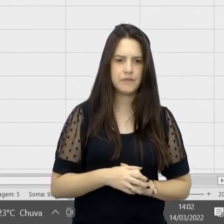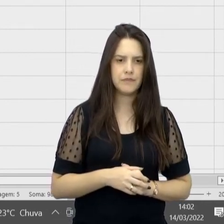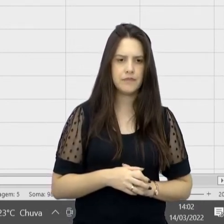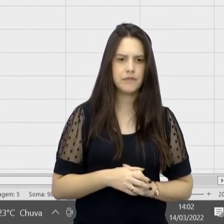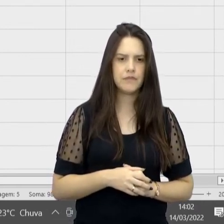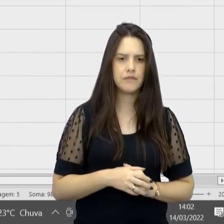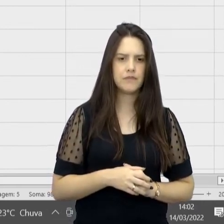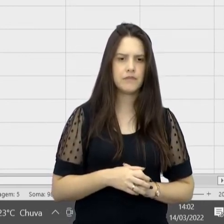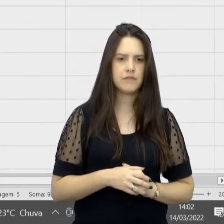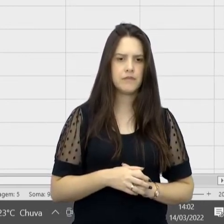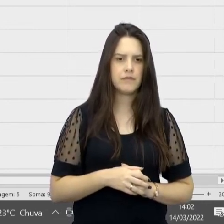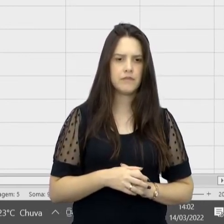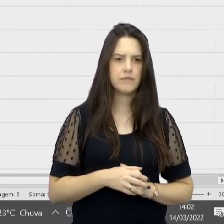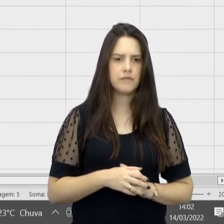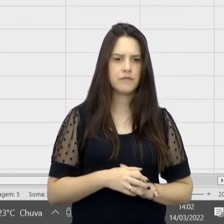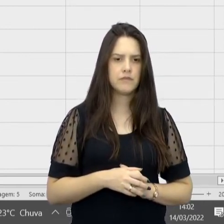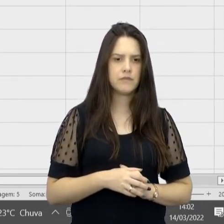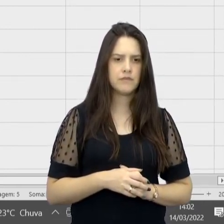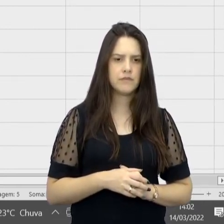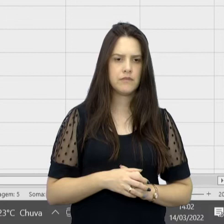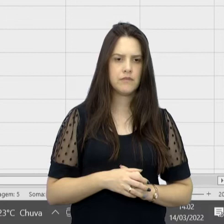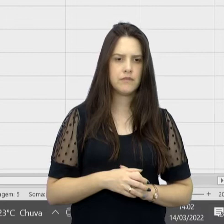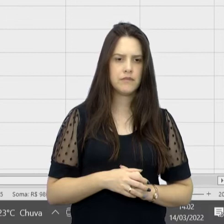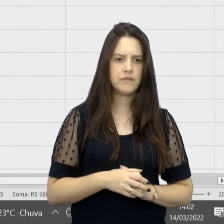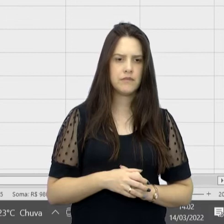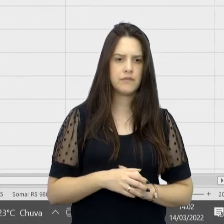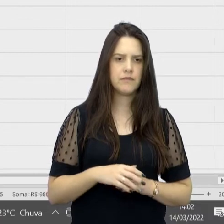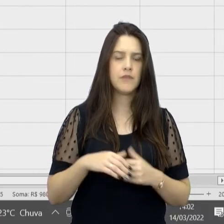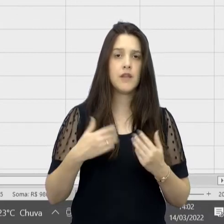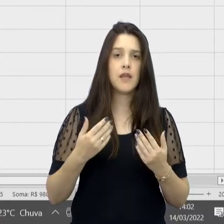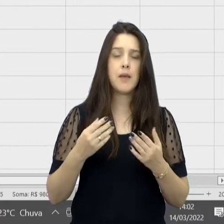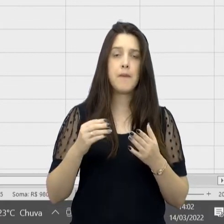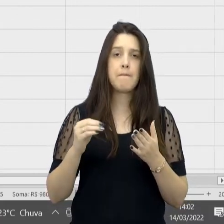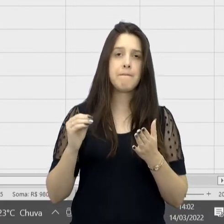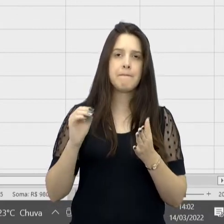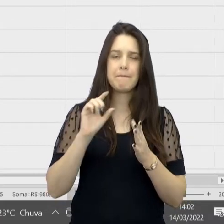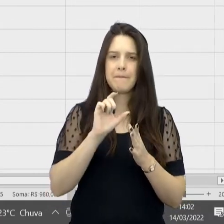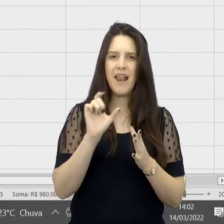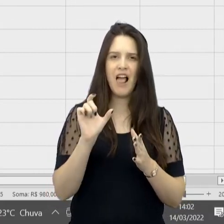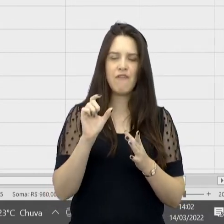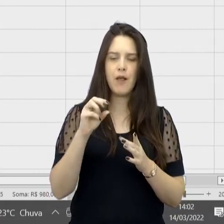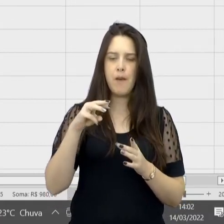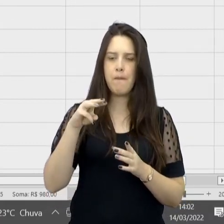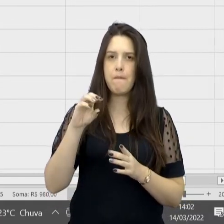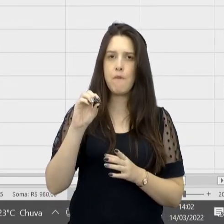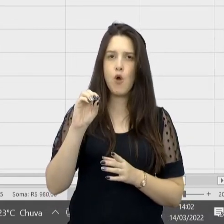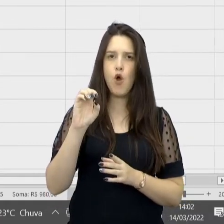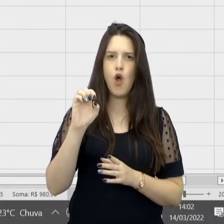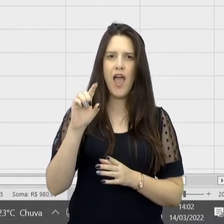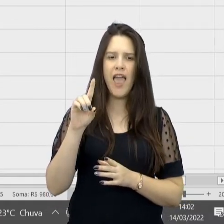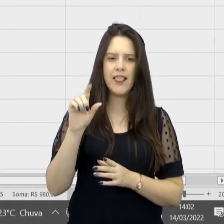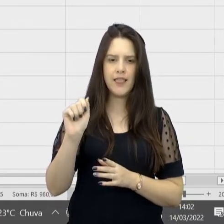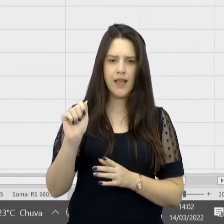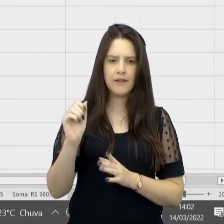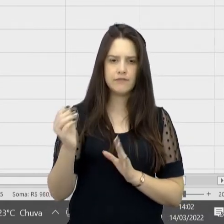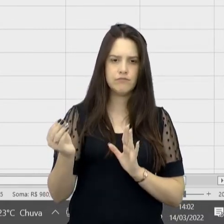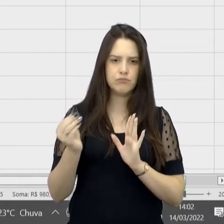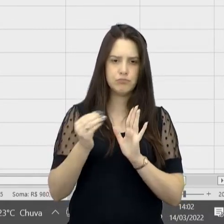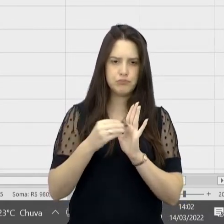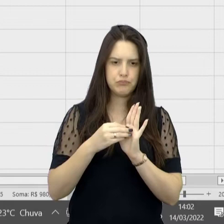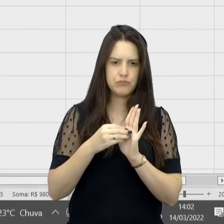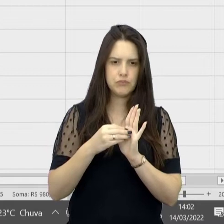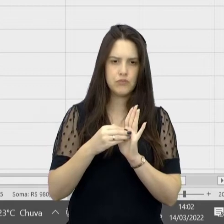Formatar cédula. Na de baixo aqui, ó, moeda. De novo, hein, porque foi muito rápido. Então eu venho